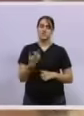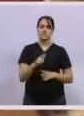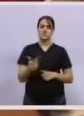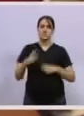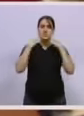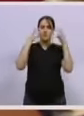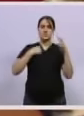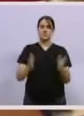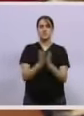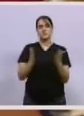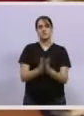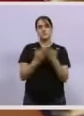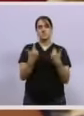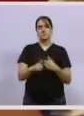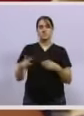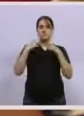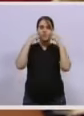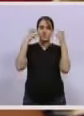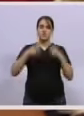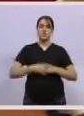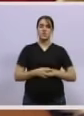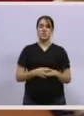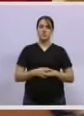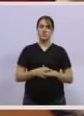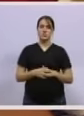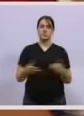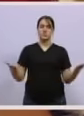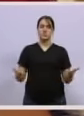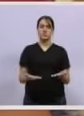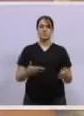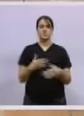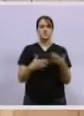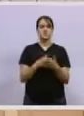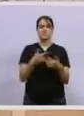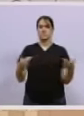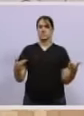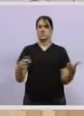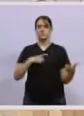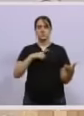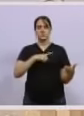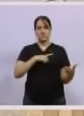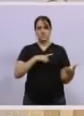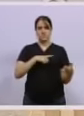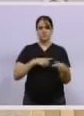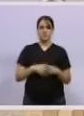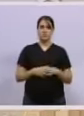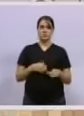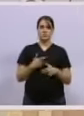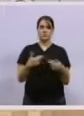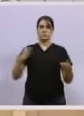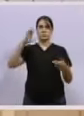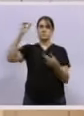minha pobreza, de não ter vergonha da minha... Hoje eu sou, meu Deus do céu, tudo que a vida me deu, tudo que eu tenho, tudo que